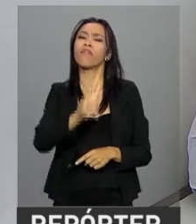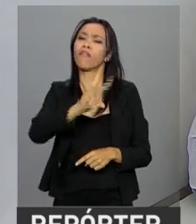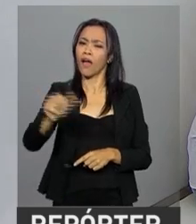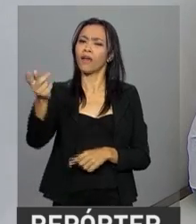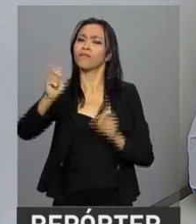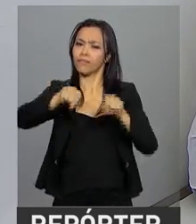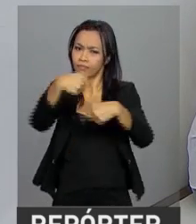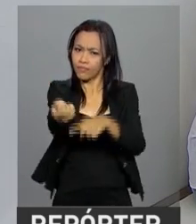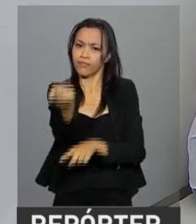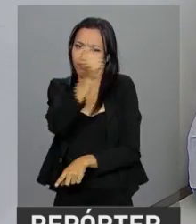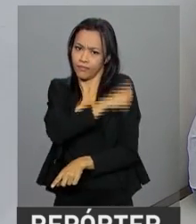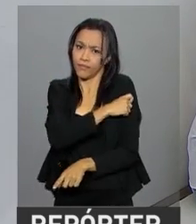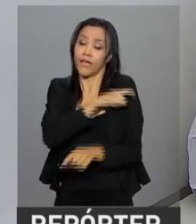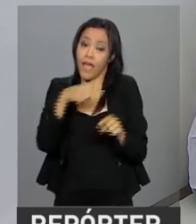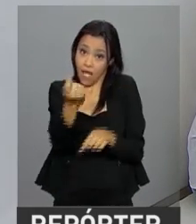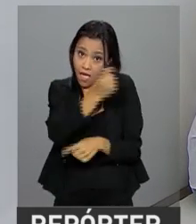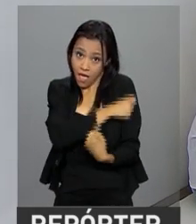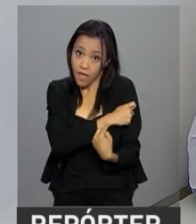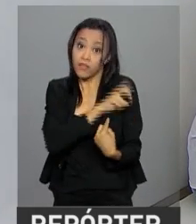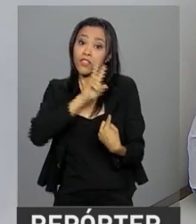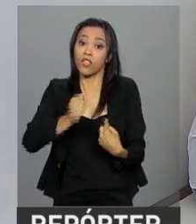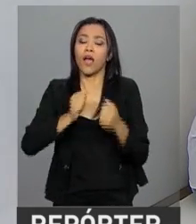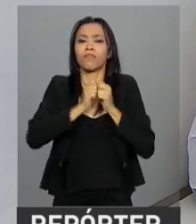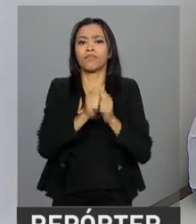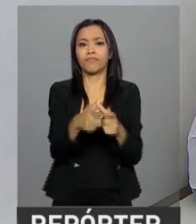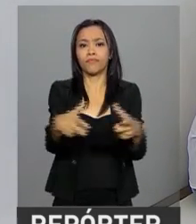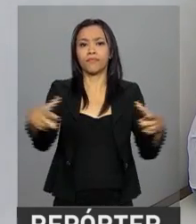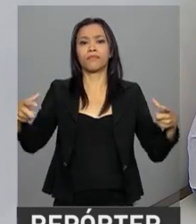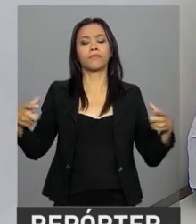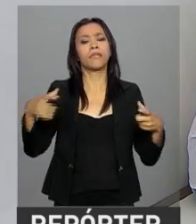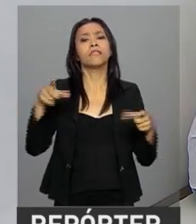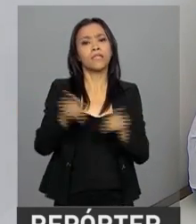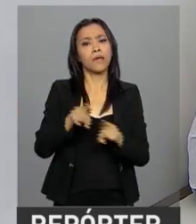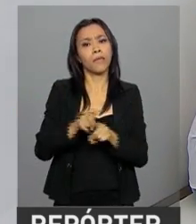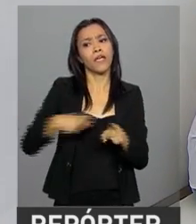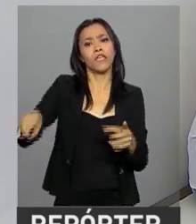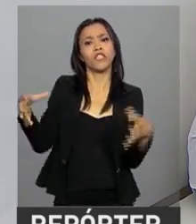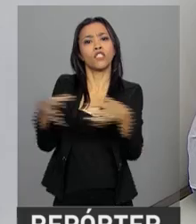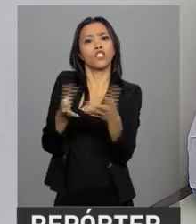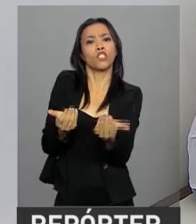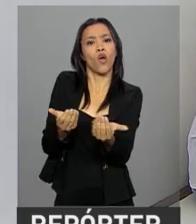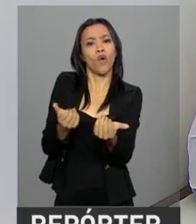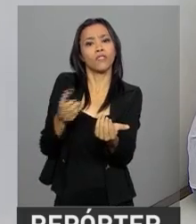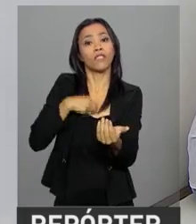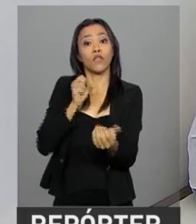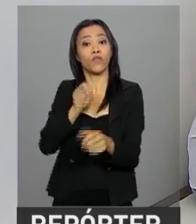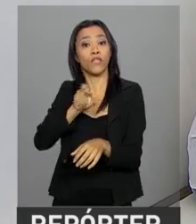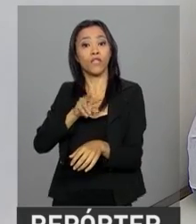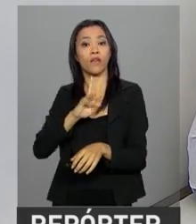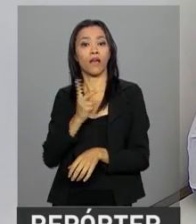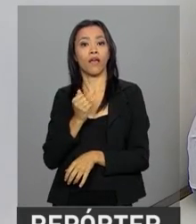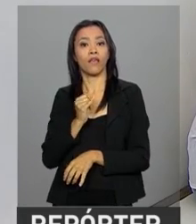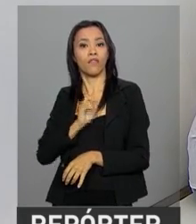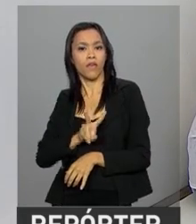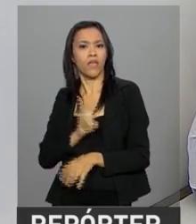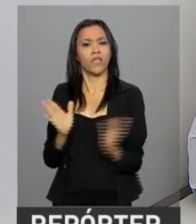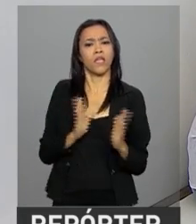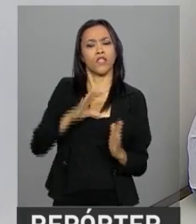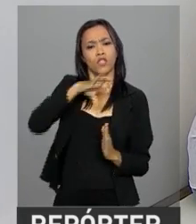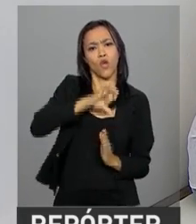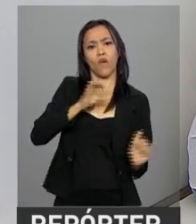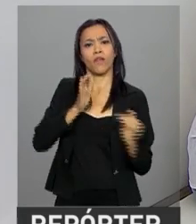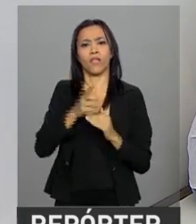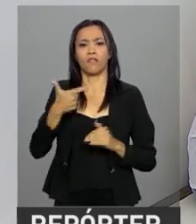dose. A vacina também foi estendida para jovens portadores do vírus HIV com a idade entre